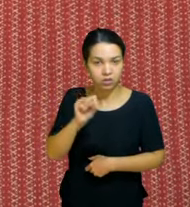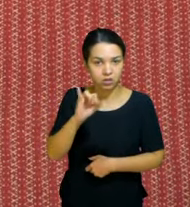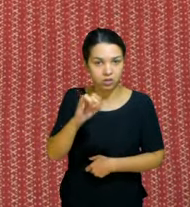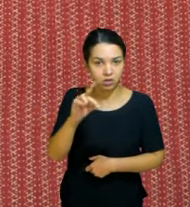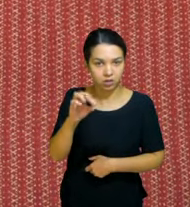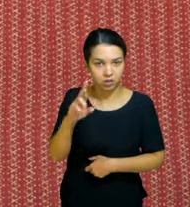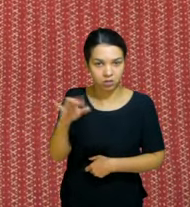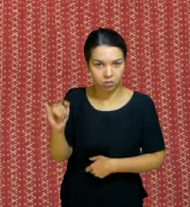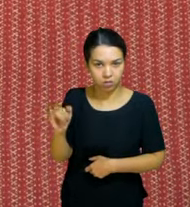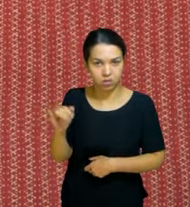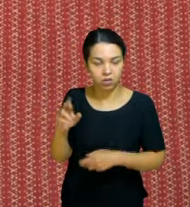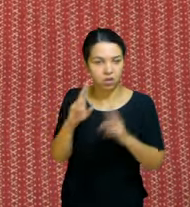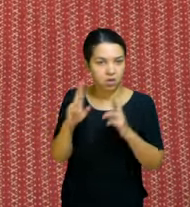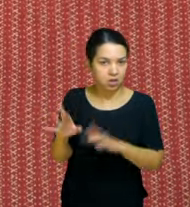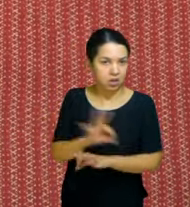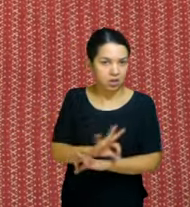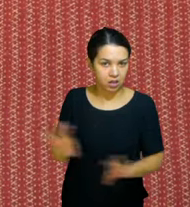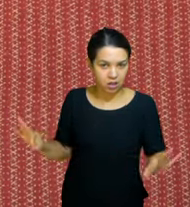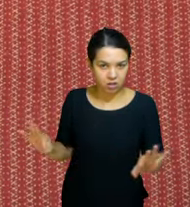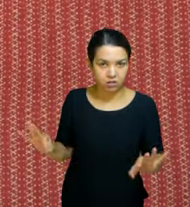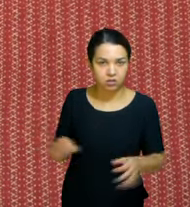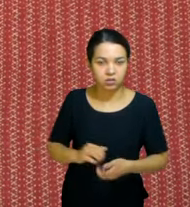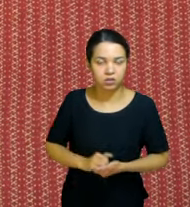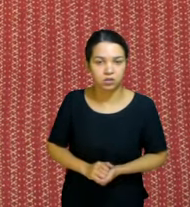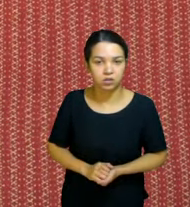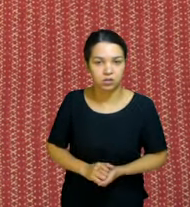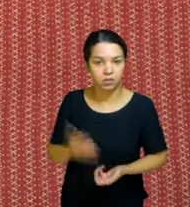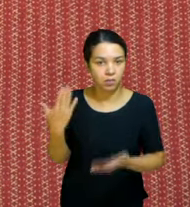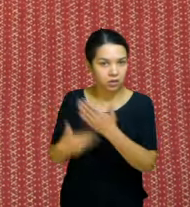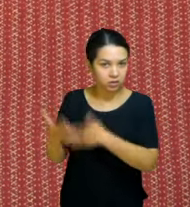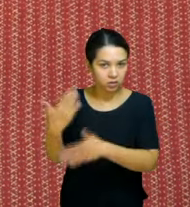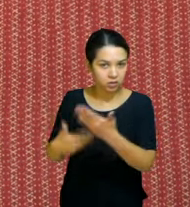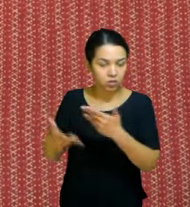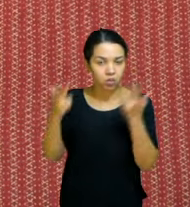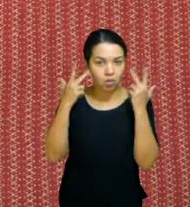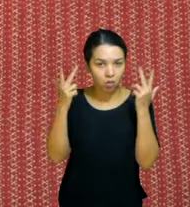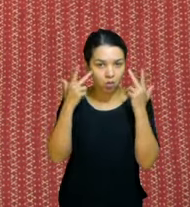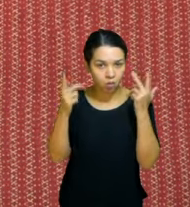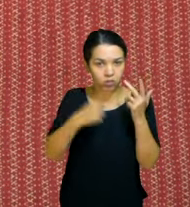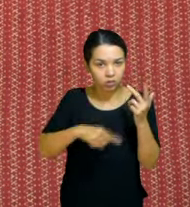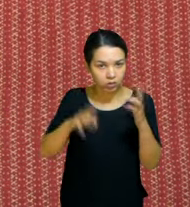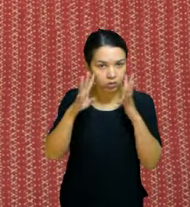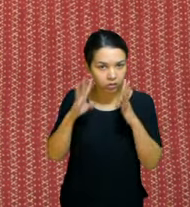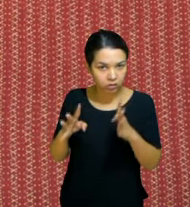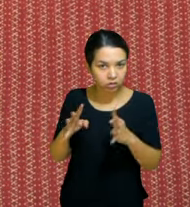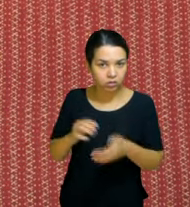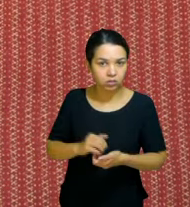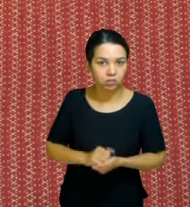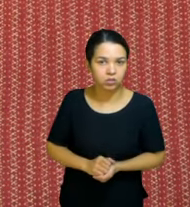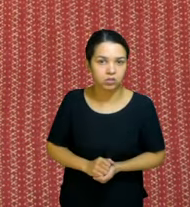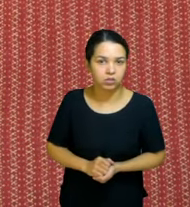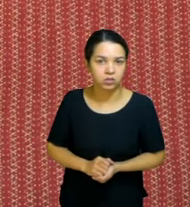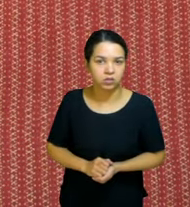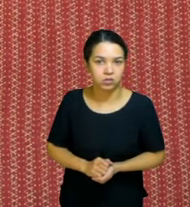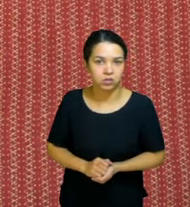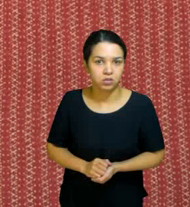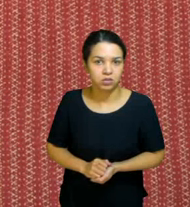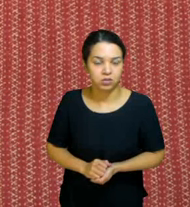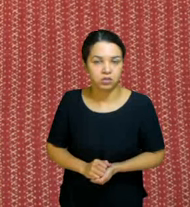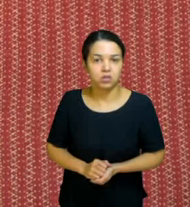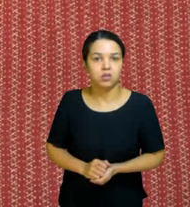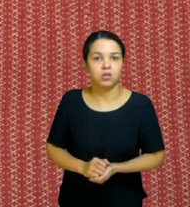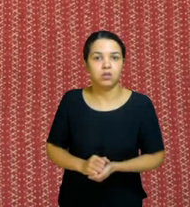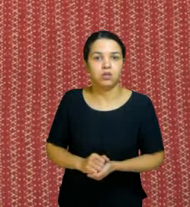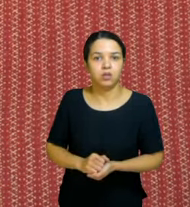respeito, não havia nada. E, à época, era bem comum ouvirmos, quando ia exigir algum tipo de direito, porque não havia